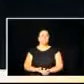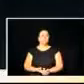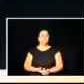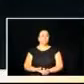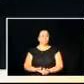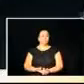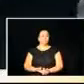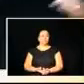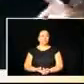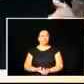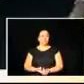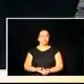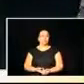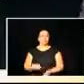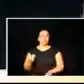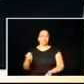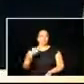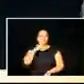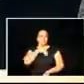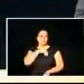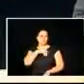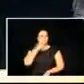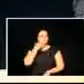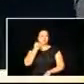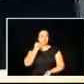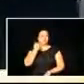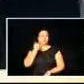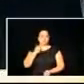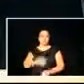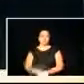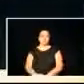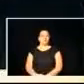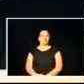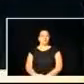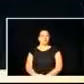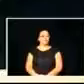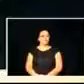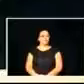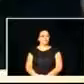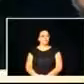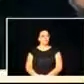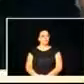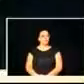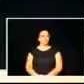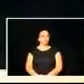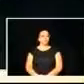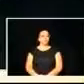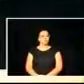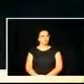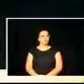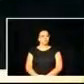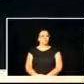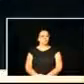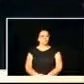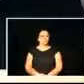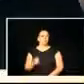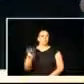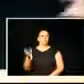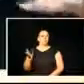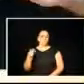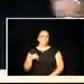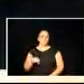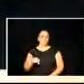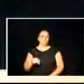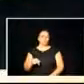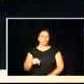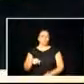salariais permitidas e todos os benefícios que cabem a eles. Eu só vim justificar, até porque